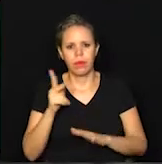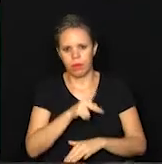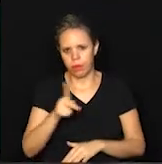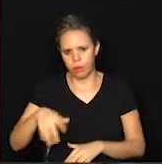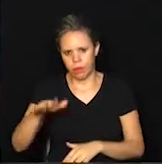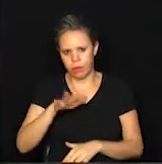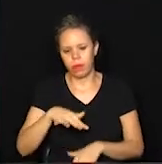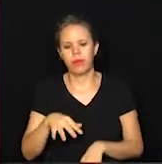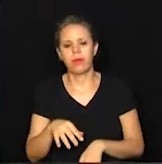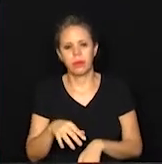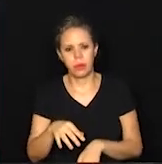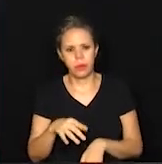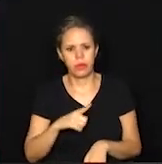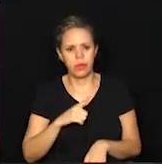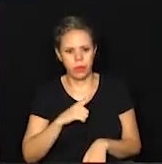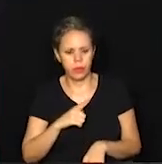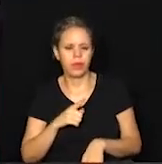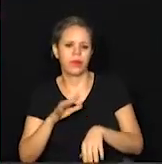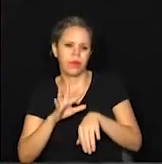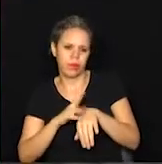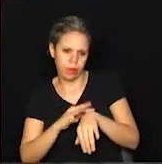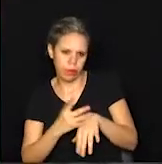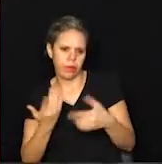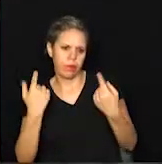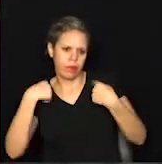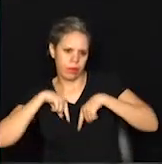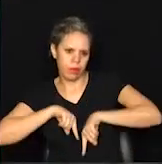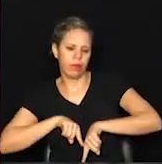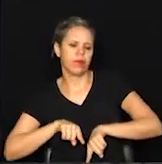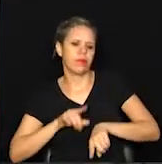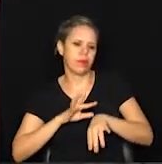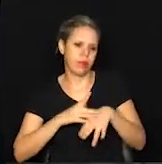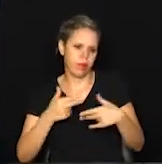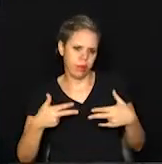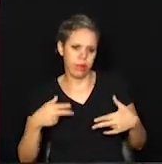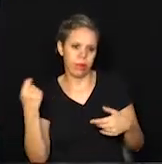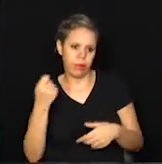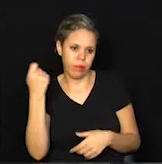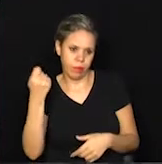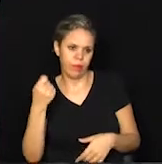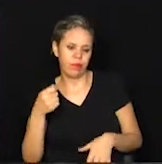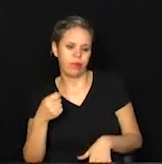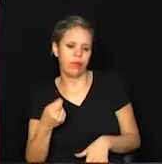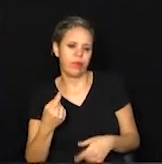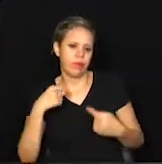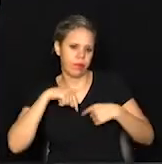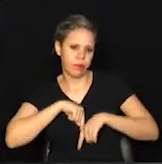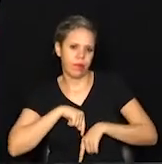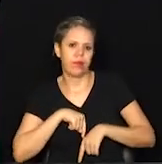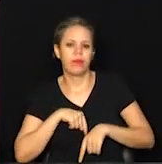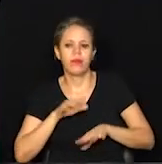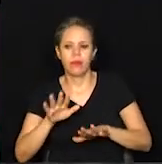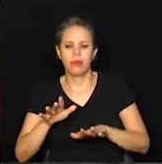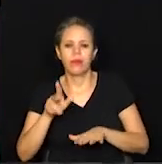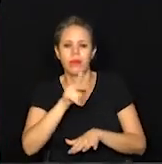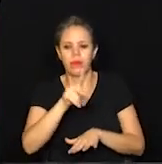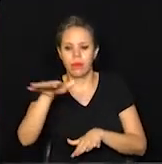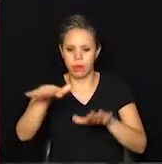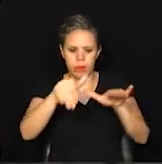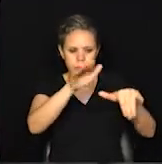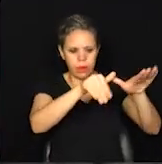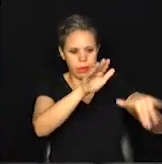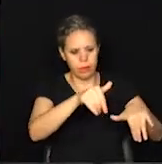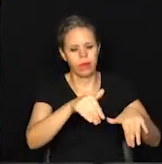professores, educadores que têm comorbidades, doenças gravíssimas, que foram convocados a